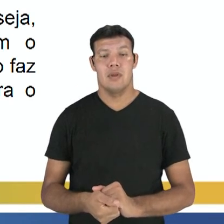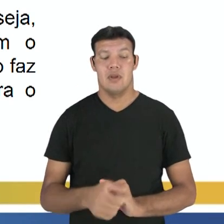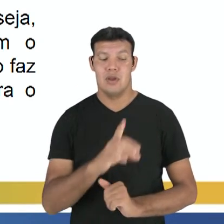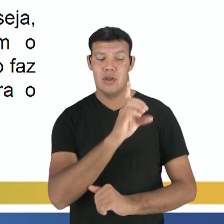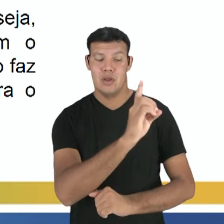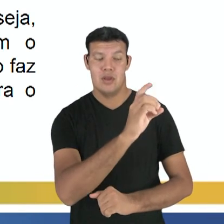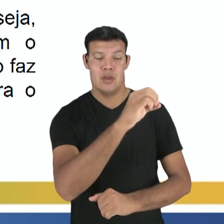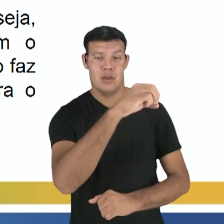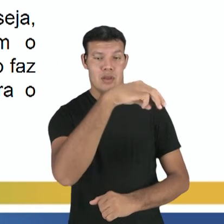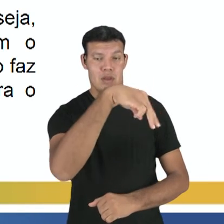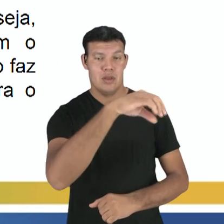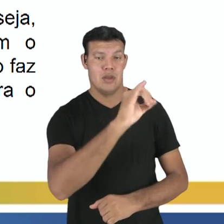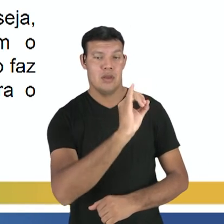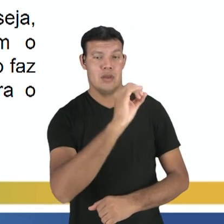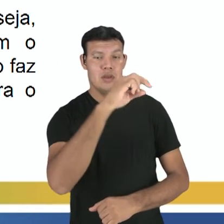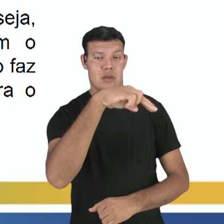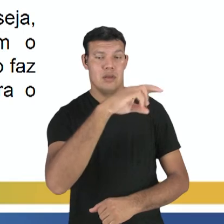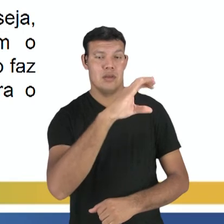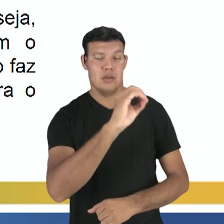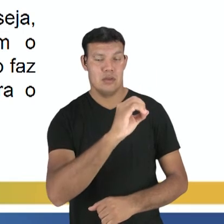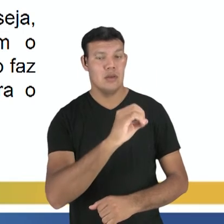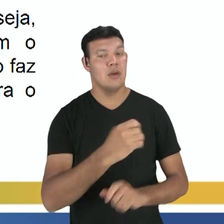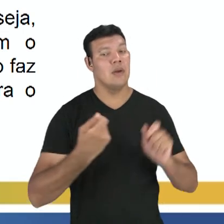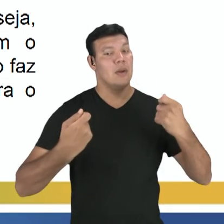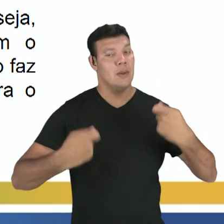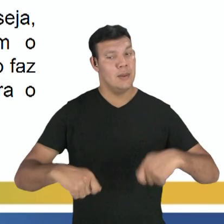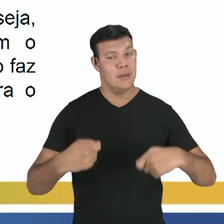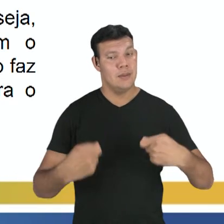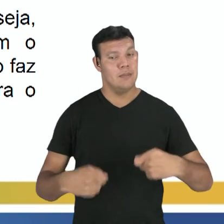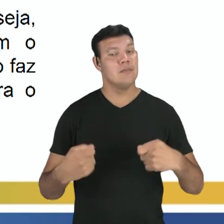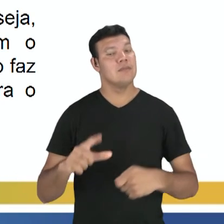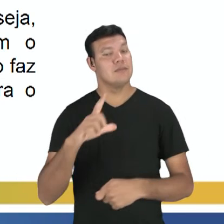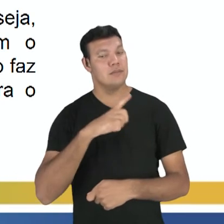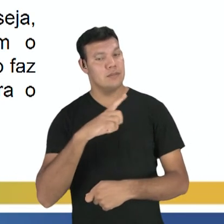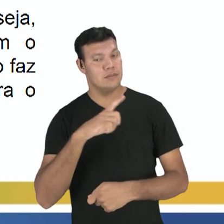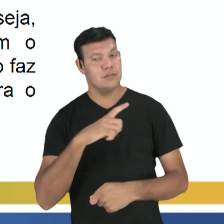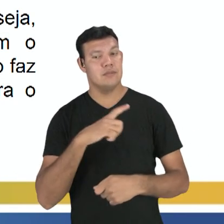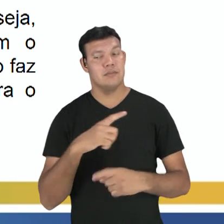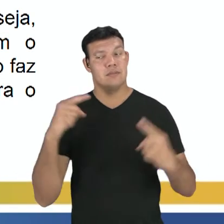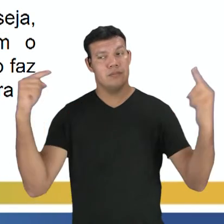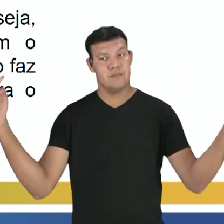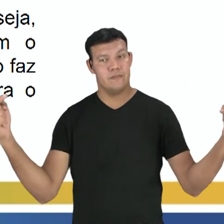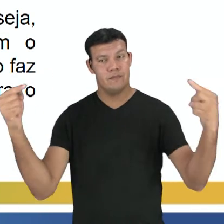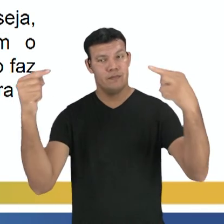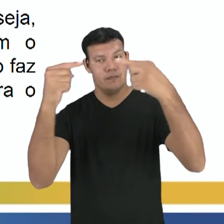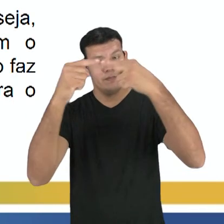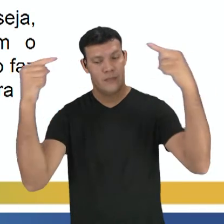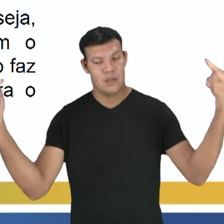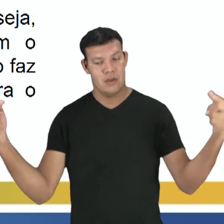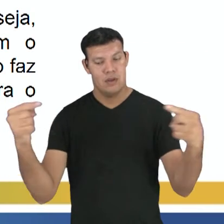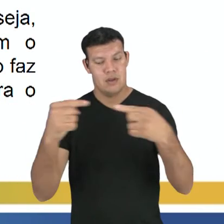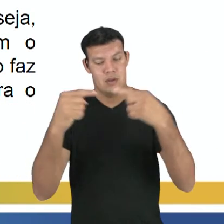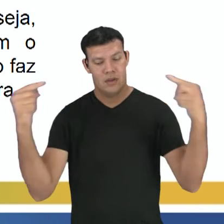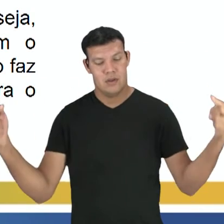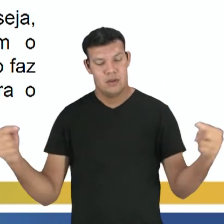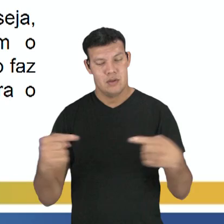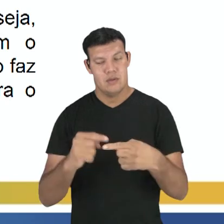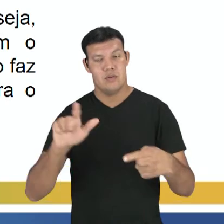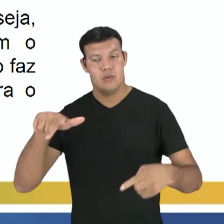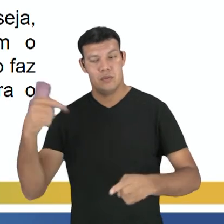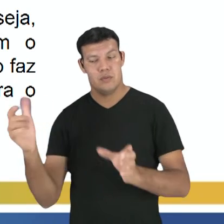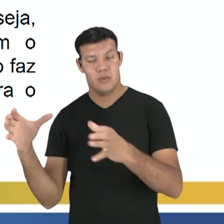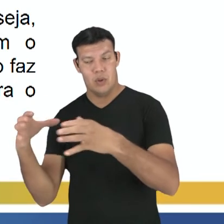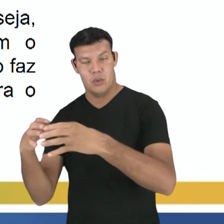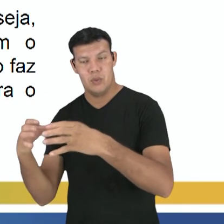domínio todo elemento tem que ter necessariamente um correspondente no contradomínio.